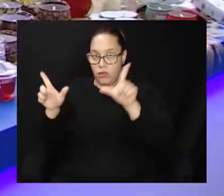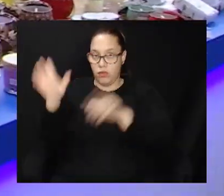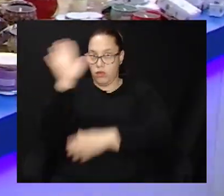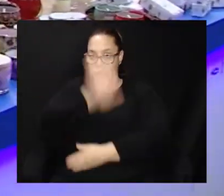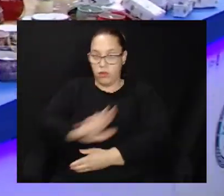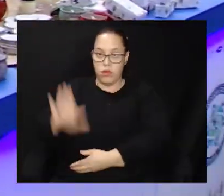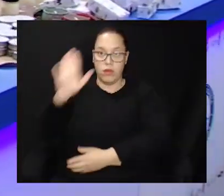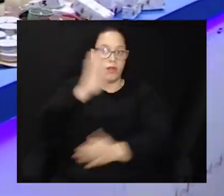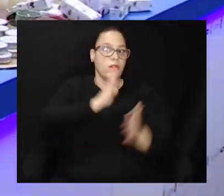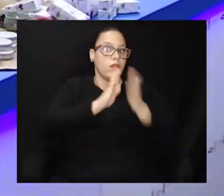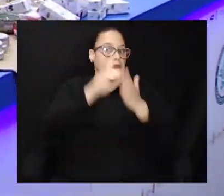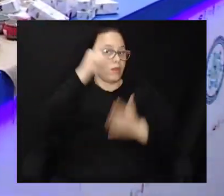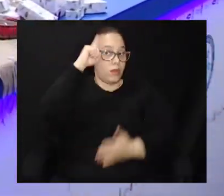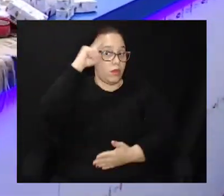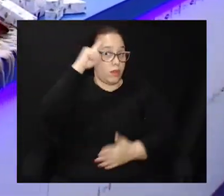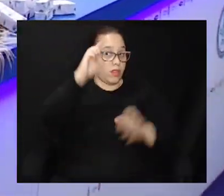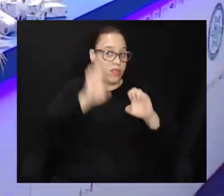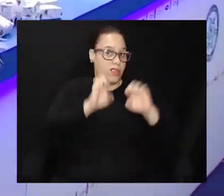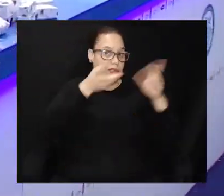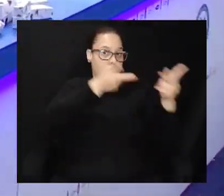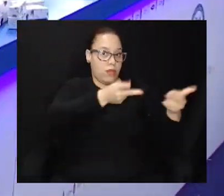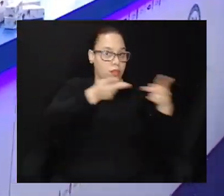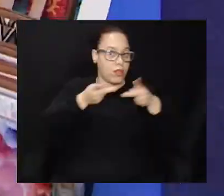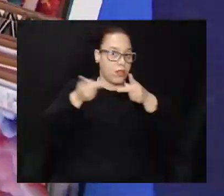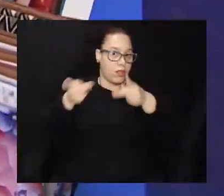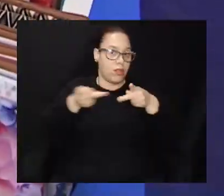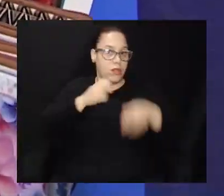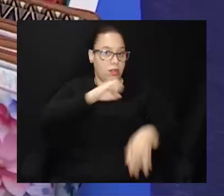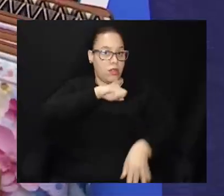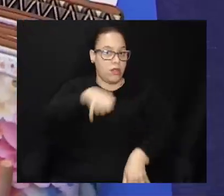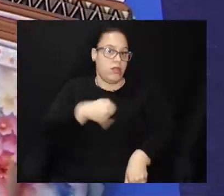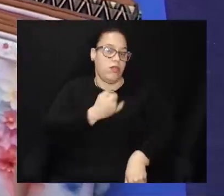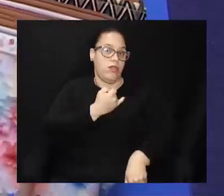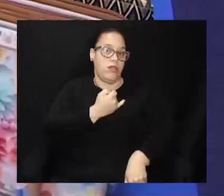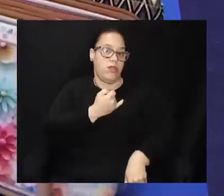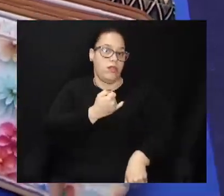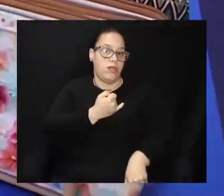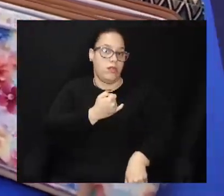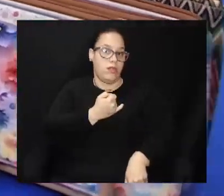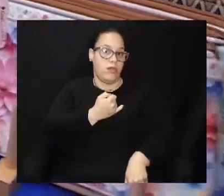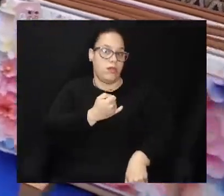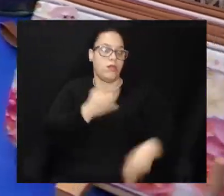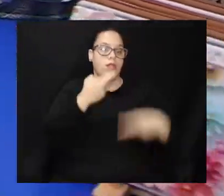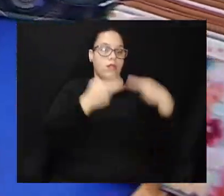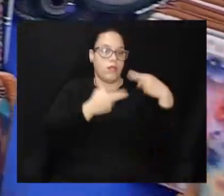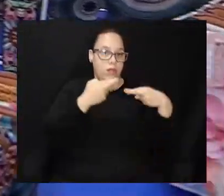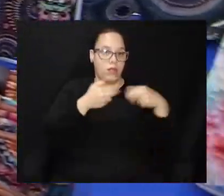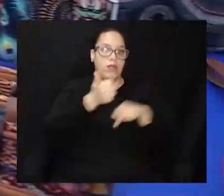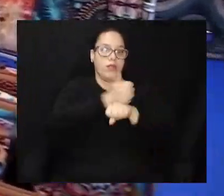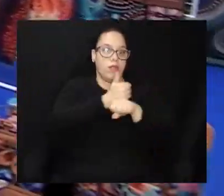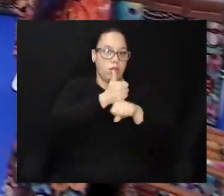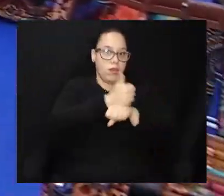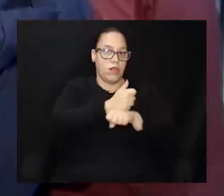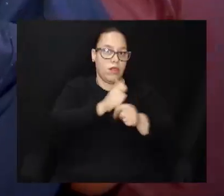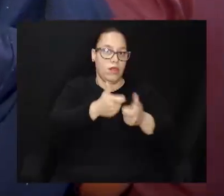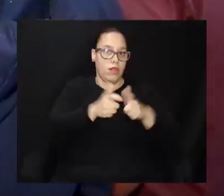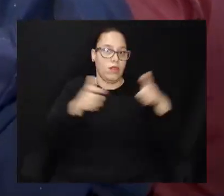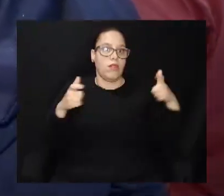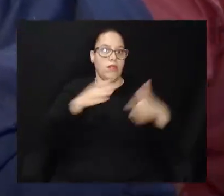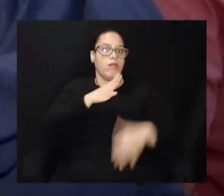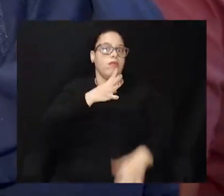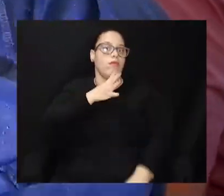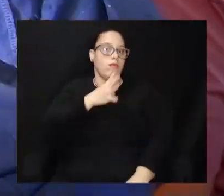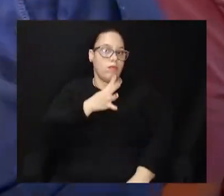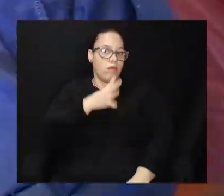dias de eventos, visitantes terão a oportunidade de estreitar relacionamentos profissionais e alavancar os conhecimentos por meio de